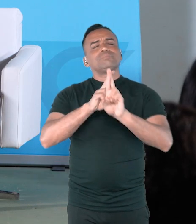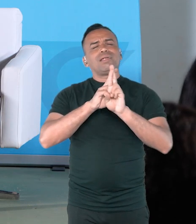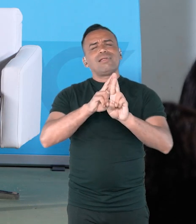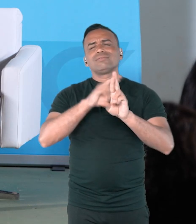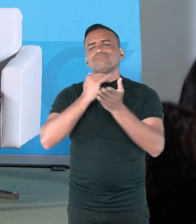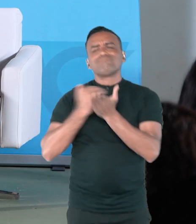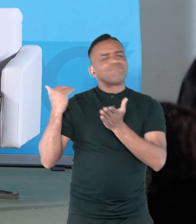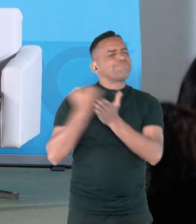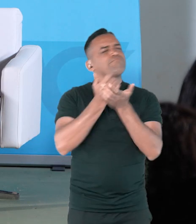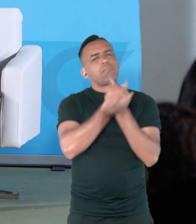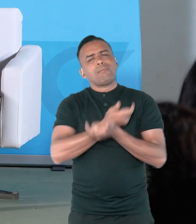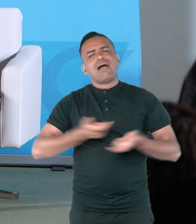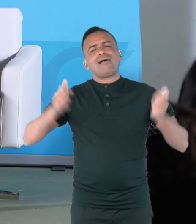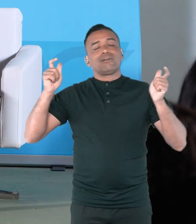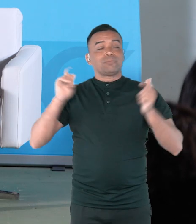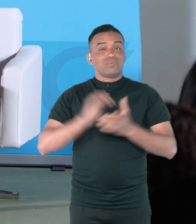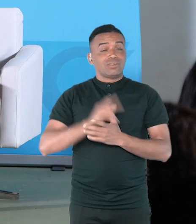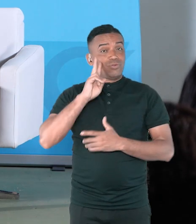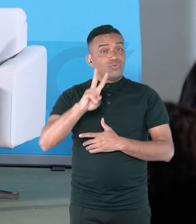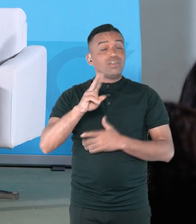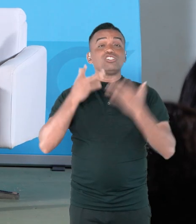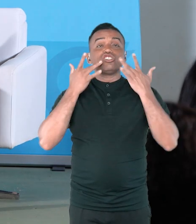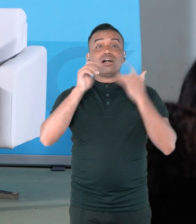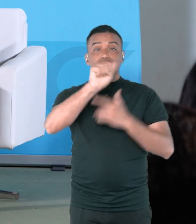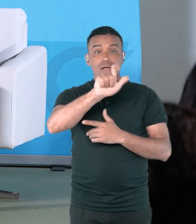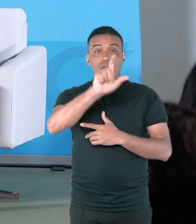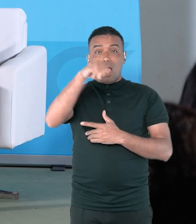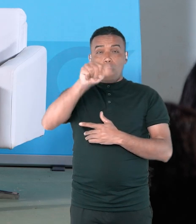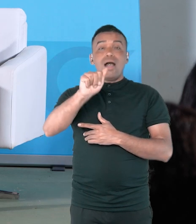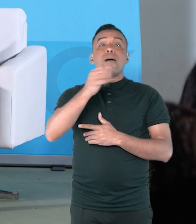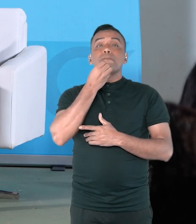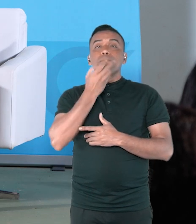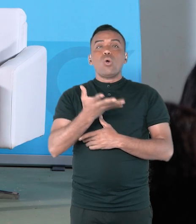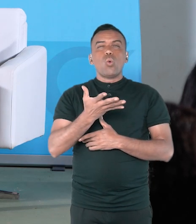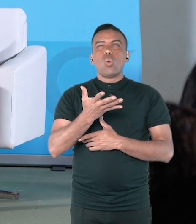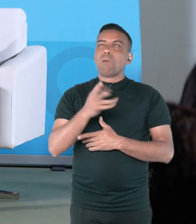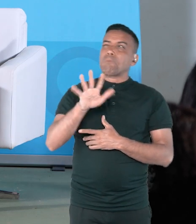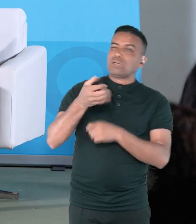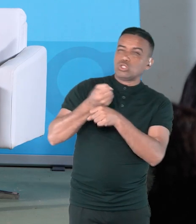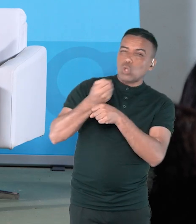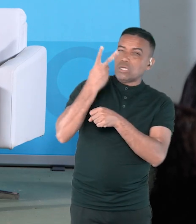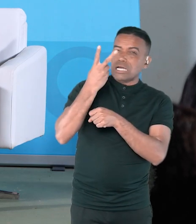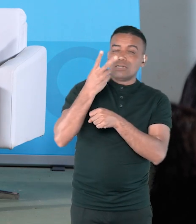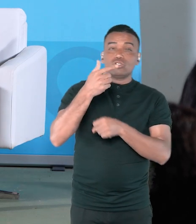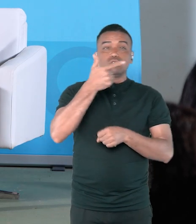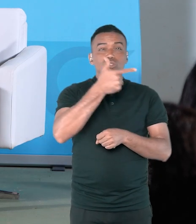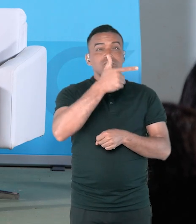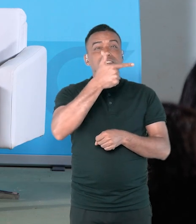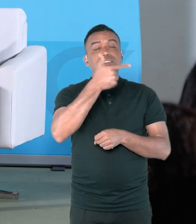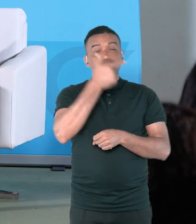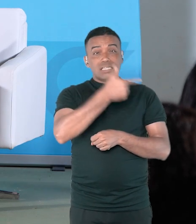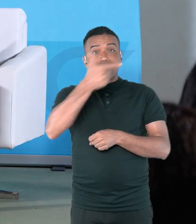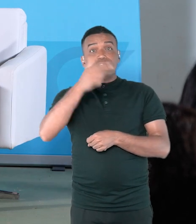grau. Eu vi no Alma Boa de Setsuan, nós tivemos, no final de 2 anos,